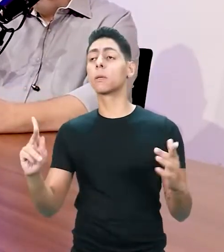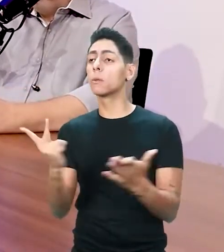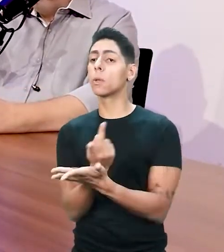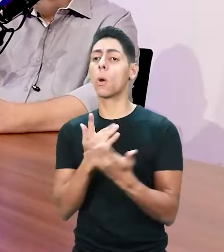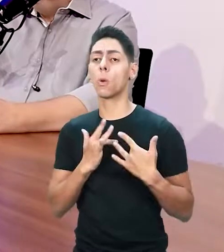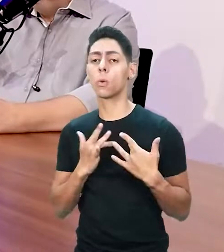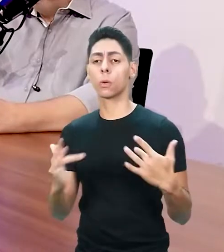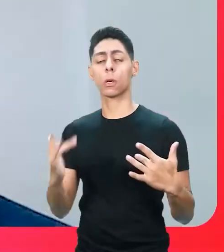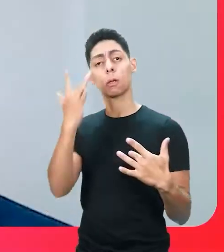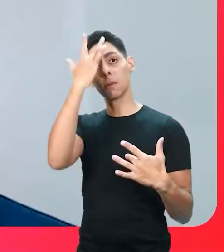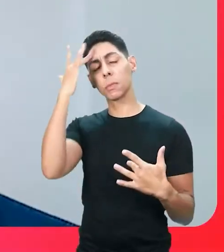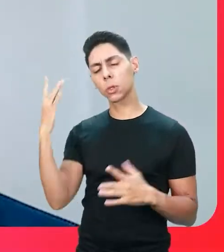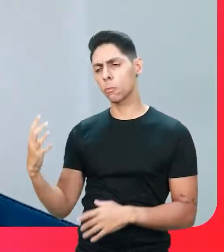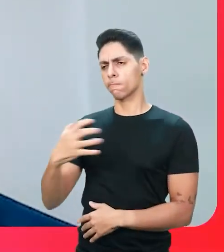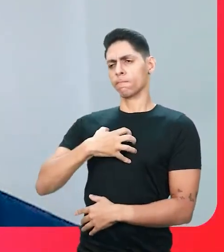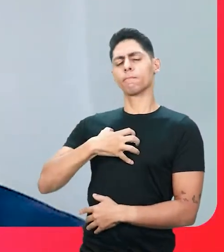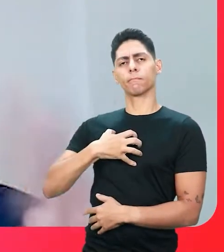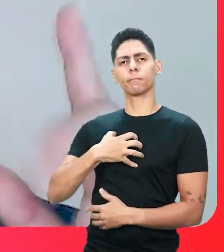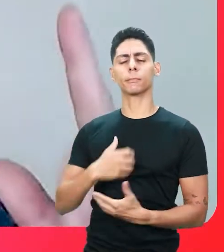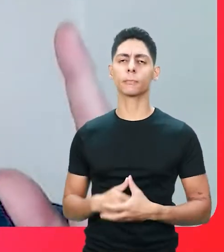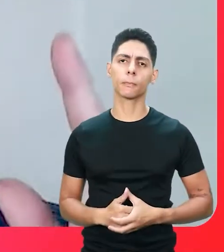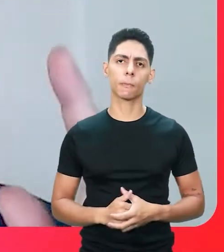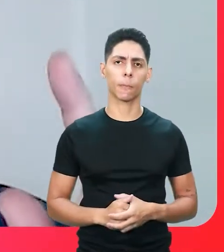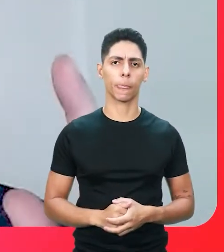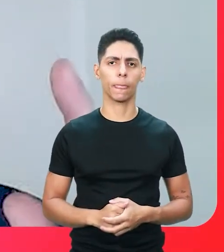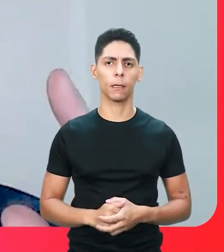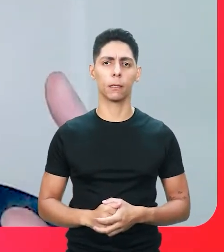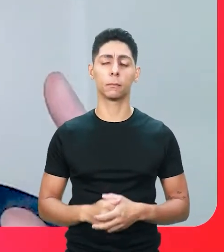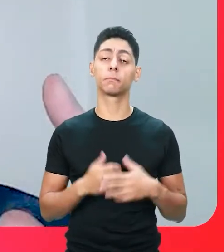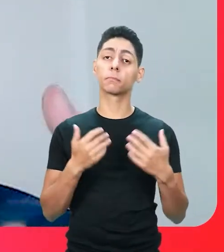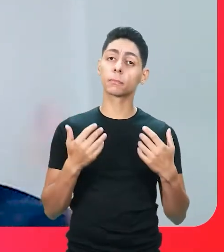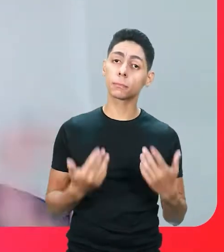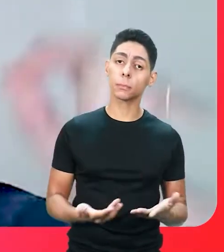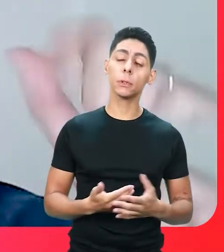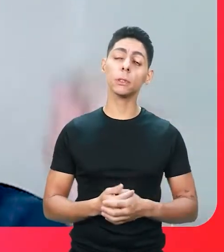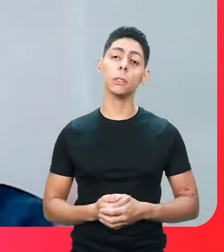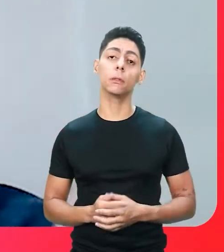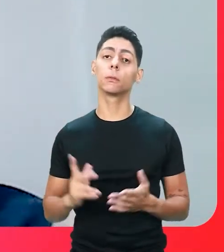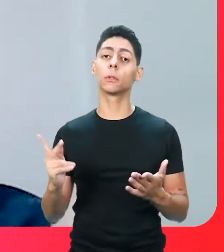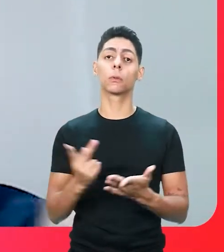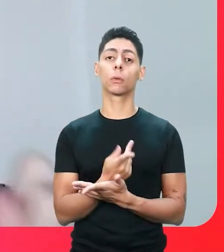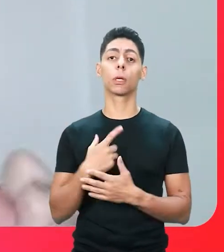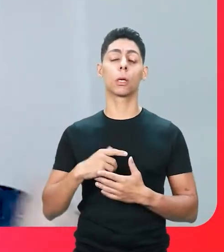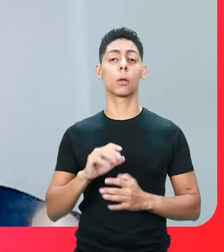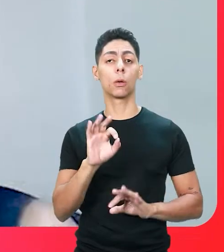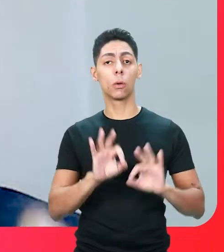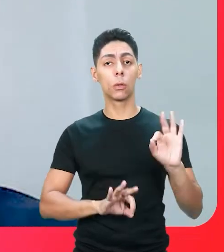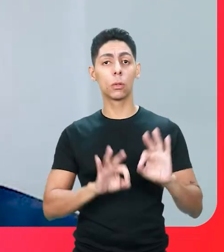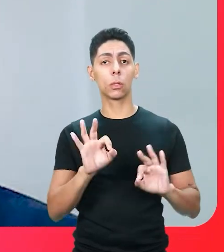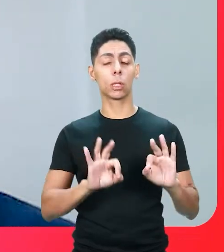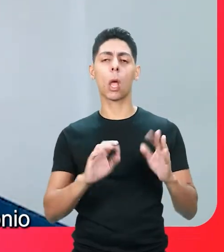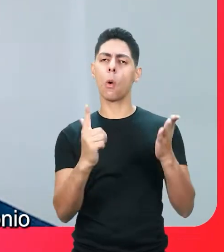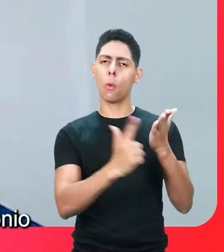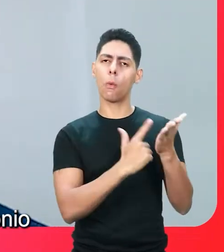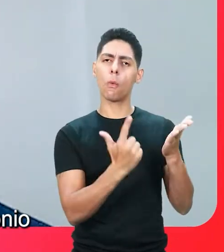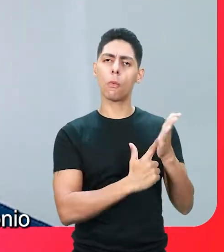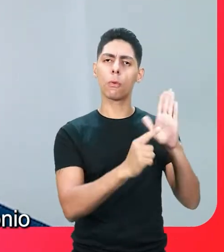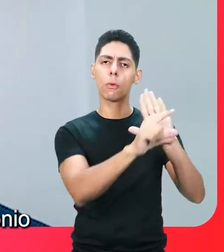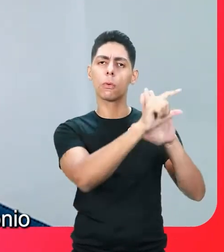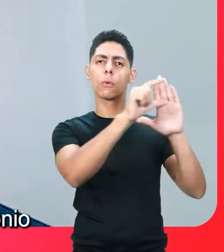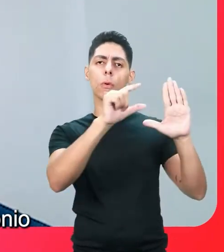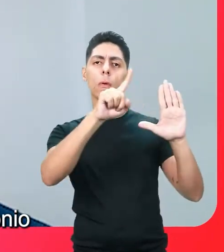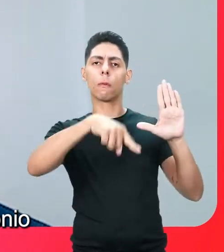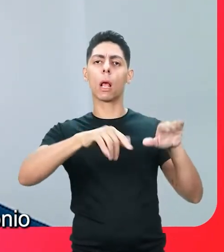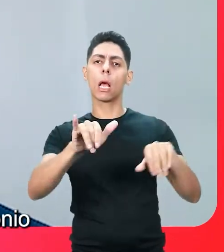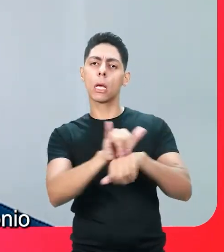solidariedade e afeto. Aí, não por acaso, eu pus o título de um prefácio de um livro como ferramenta